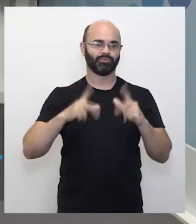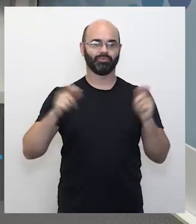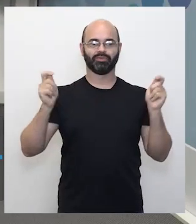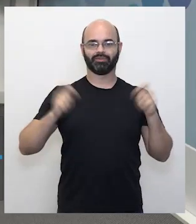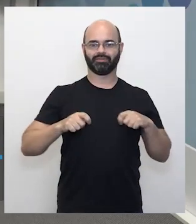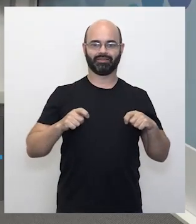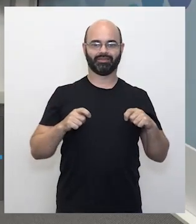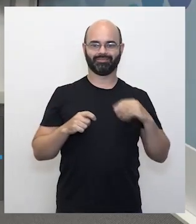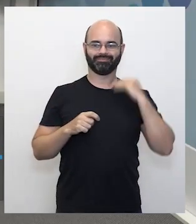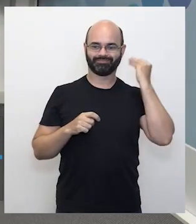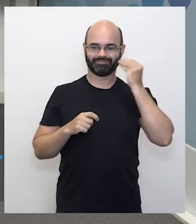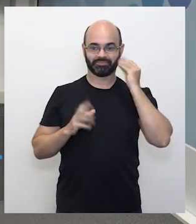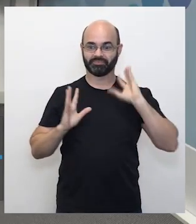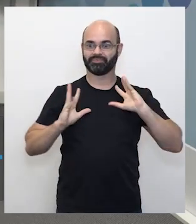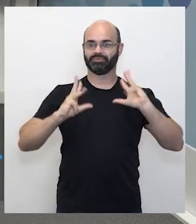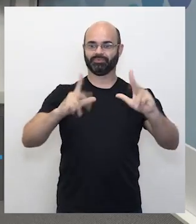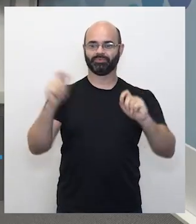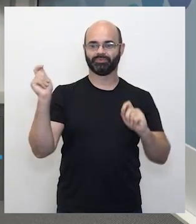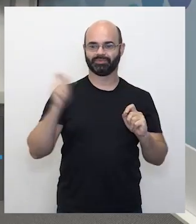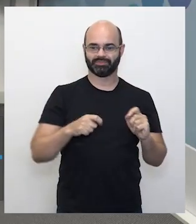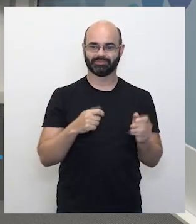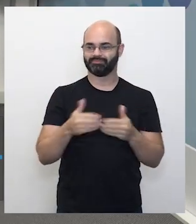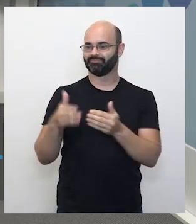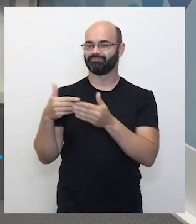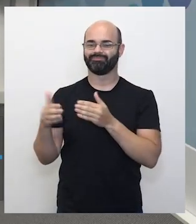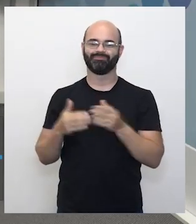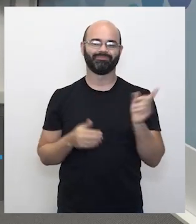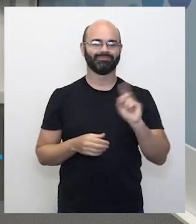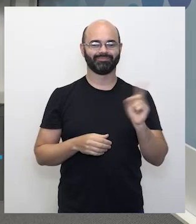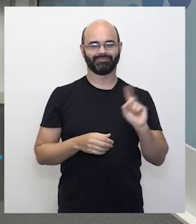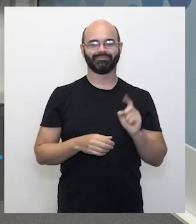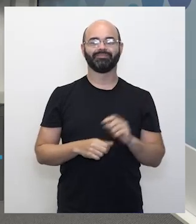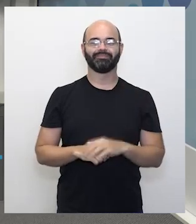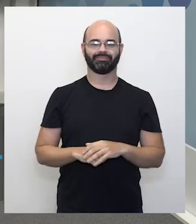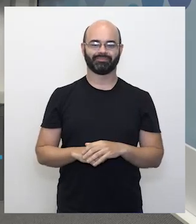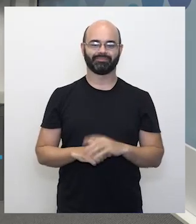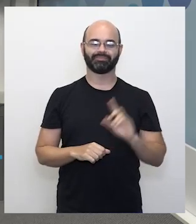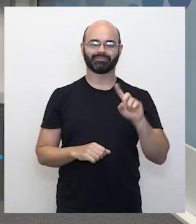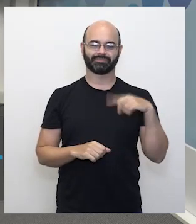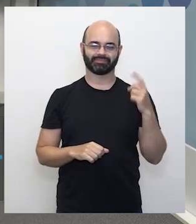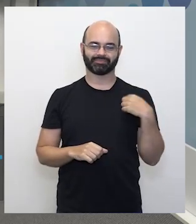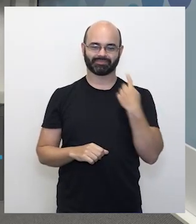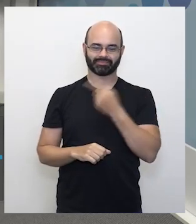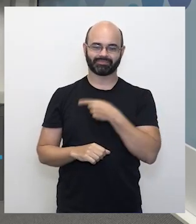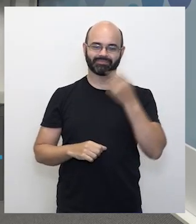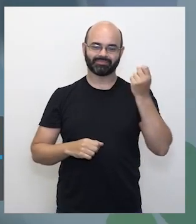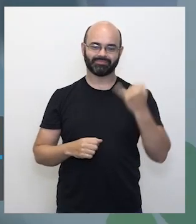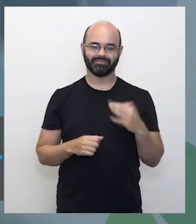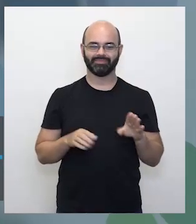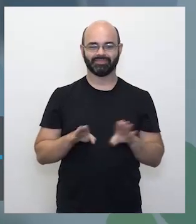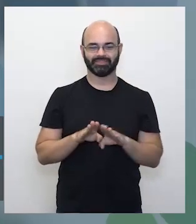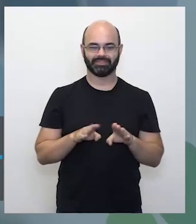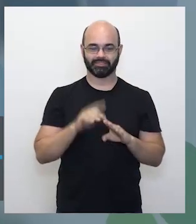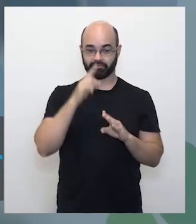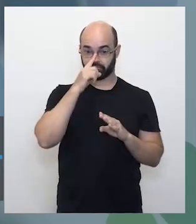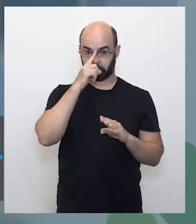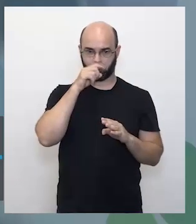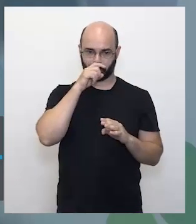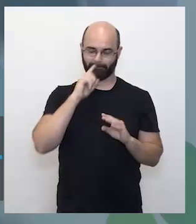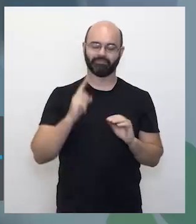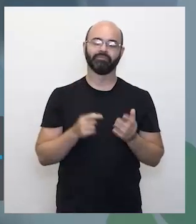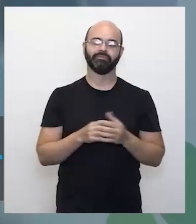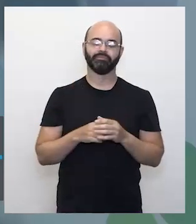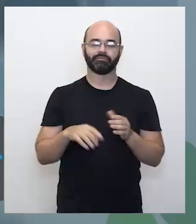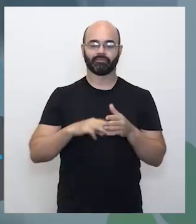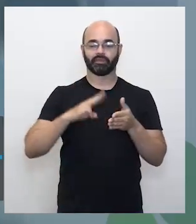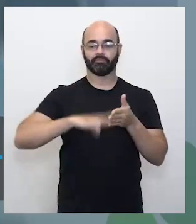fazer experiências, né, com tudo por aí. E nós temos, daqui a pouco nós vamos falar, né, mais um método quantitativo e